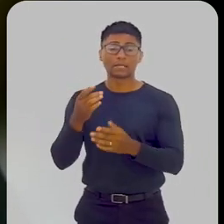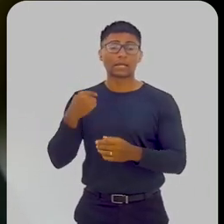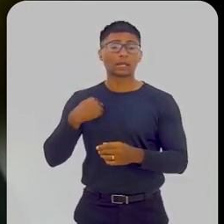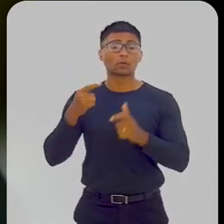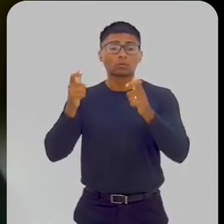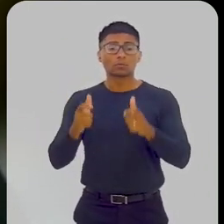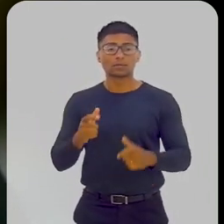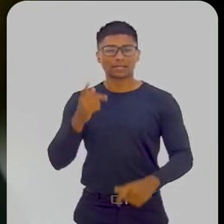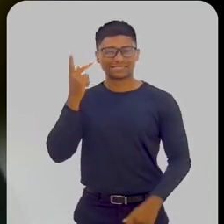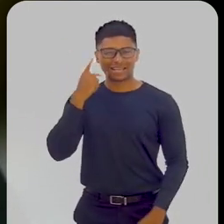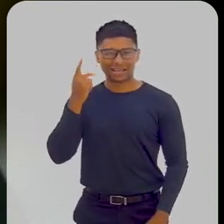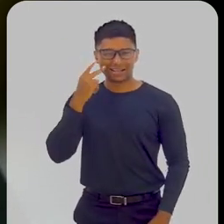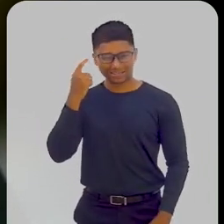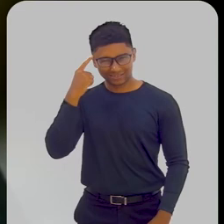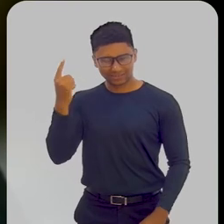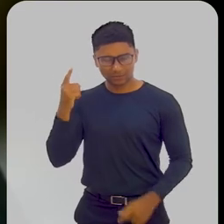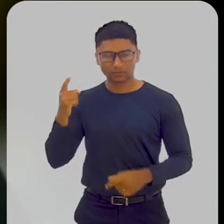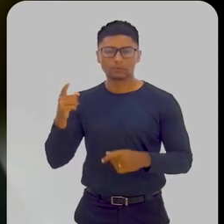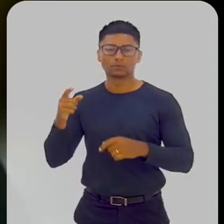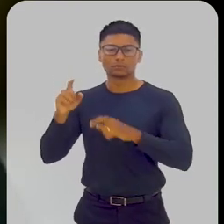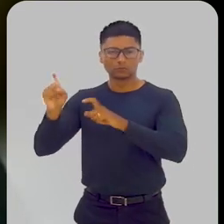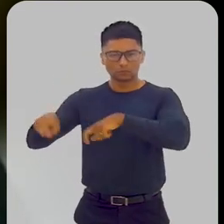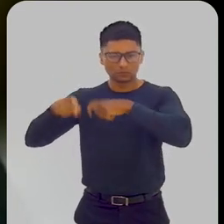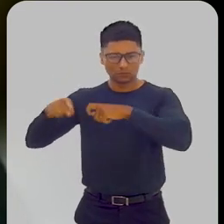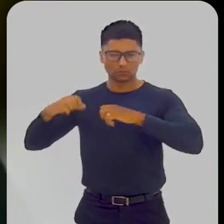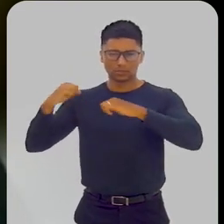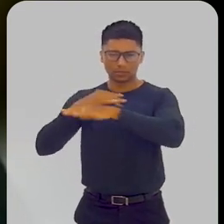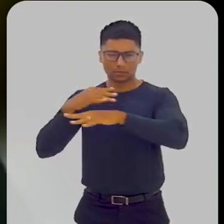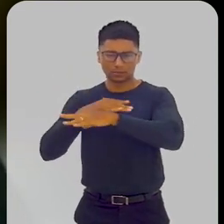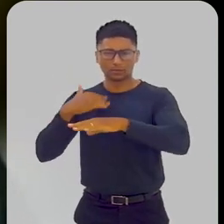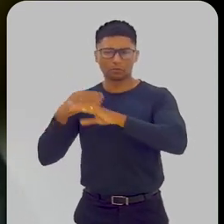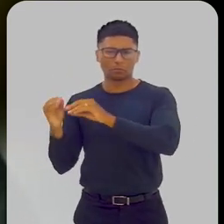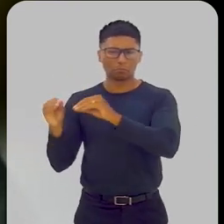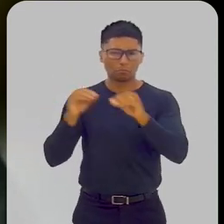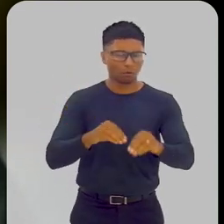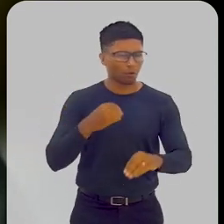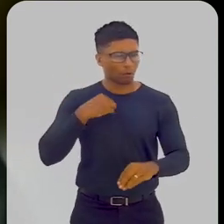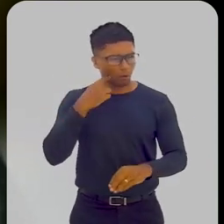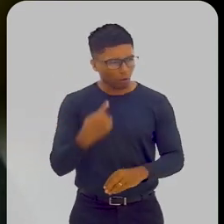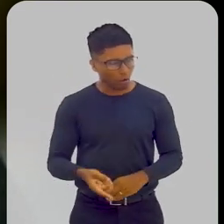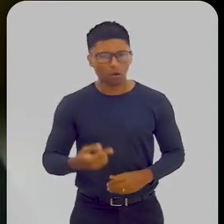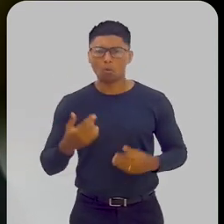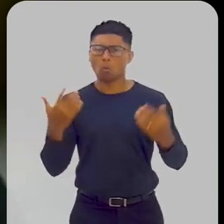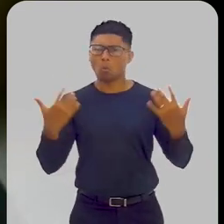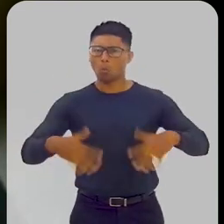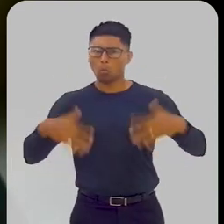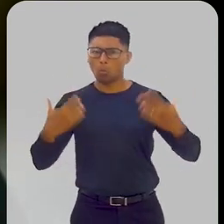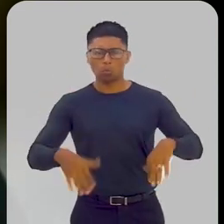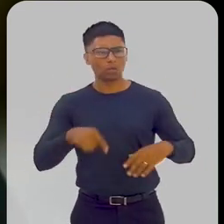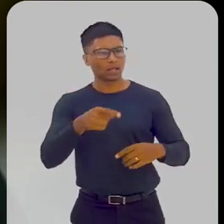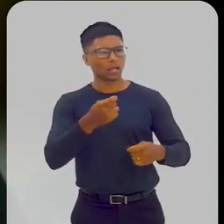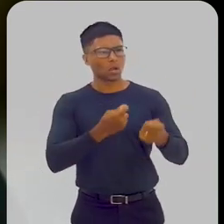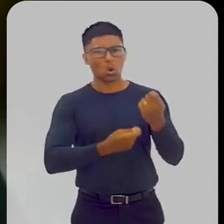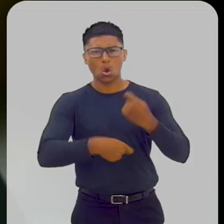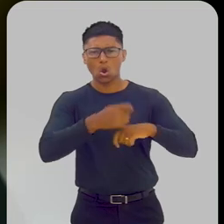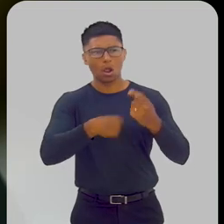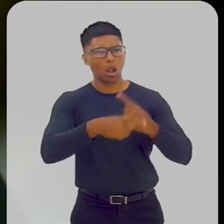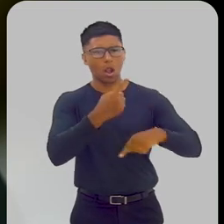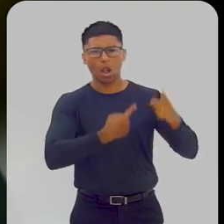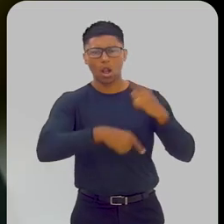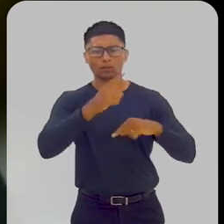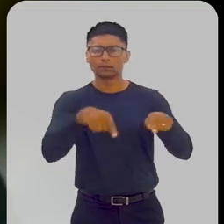do que o do Rio, que eu vim do interior do Ceará. Então, a gente viu a importância da interiorização da